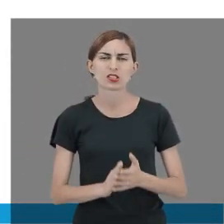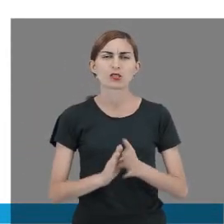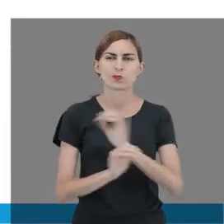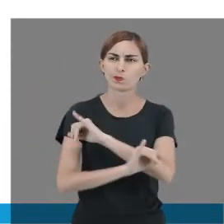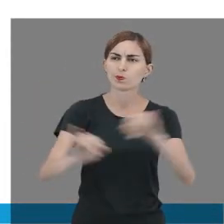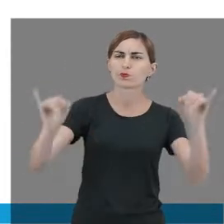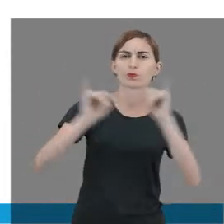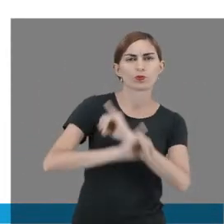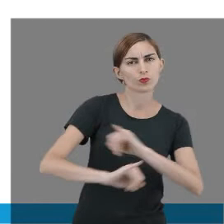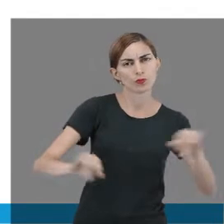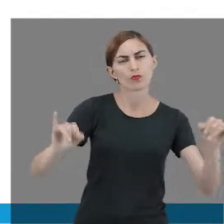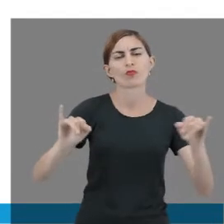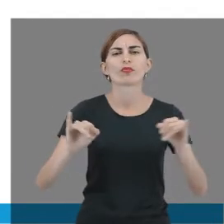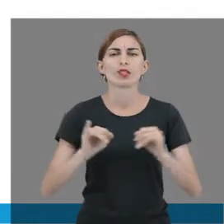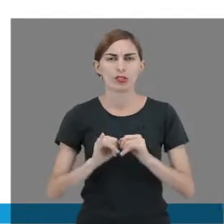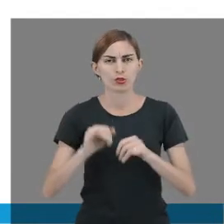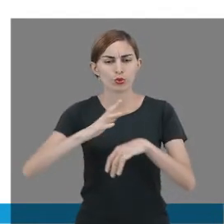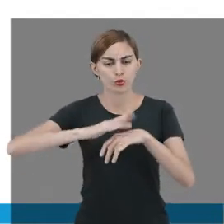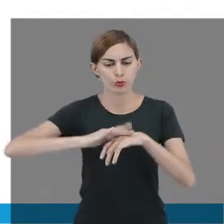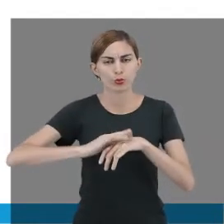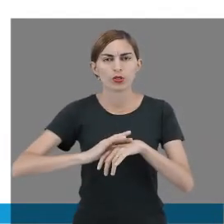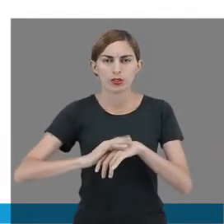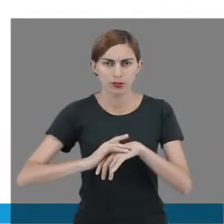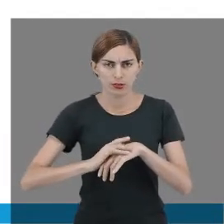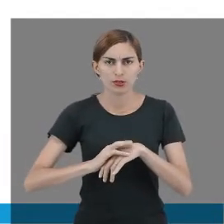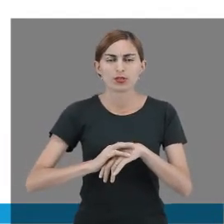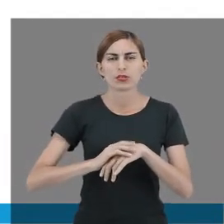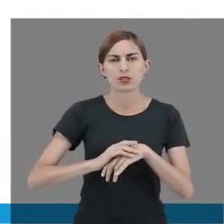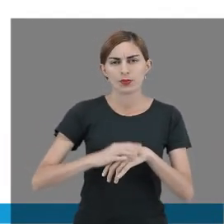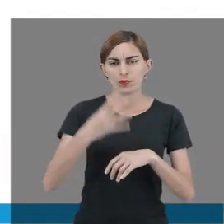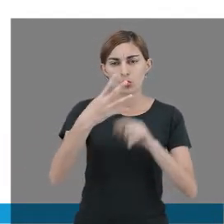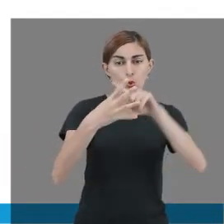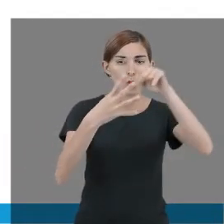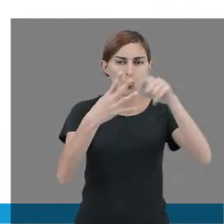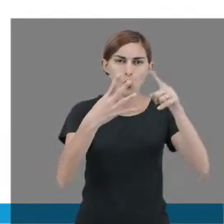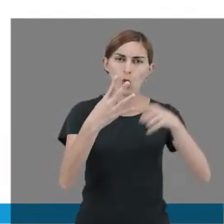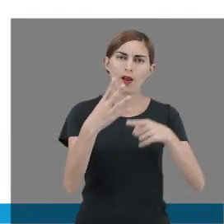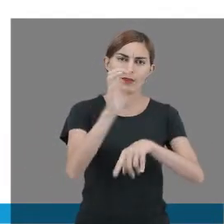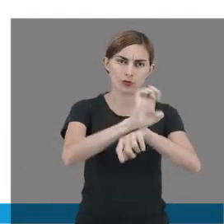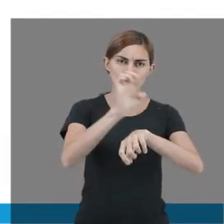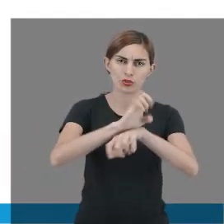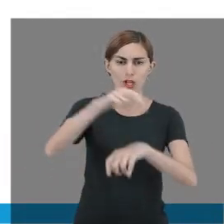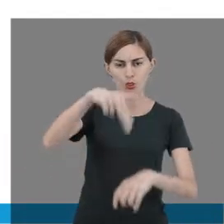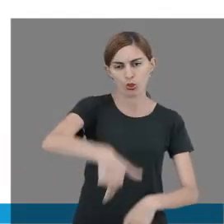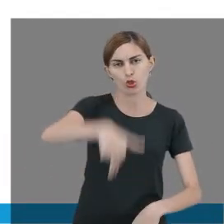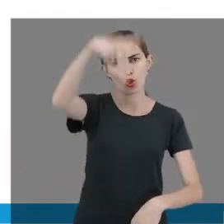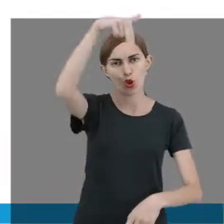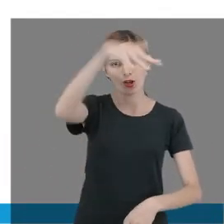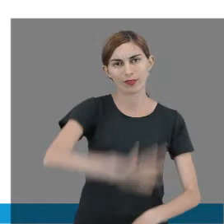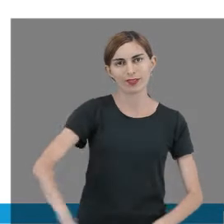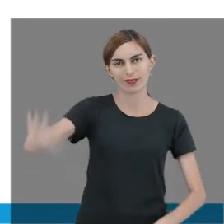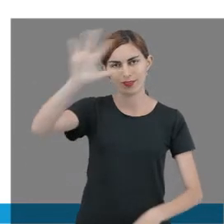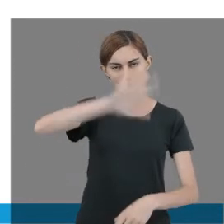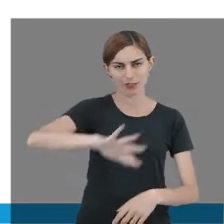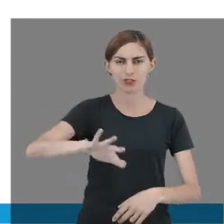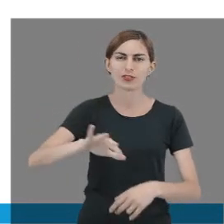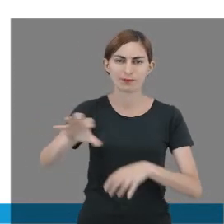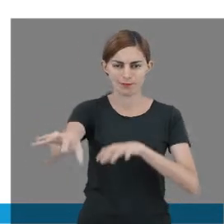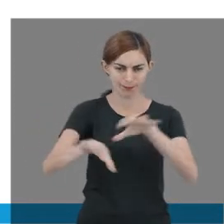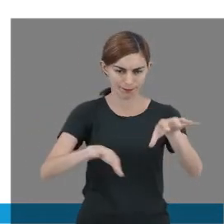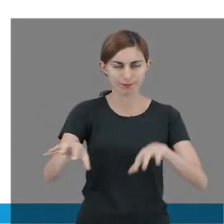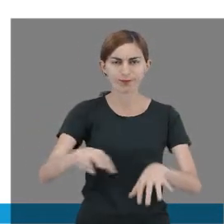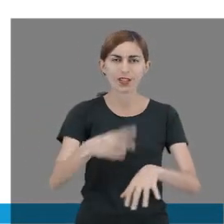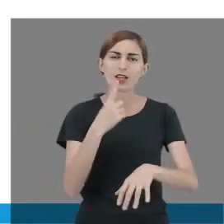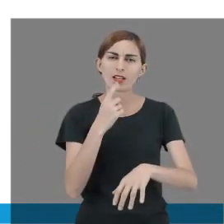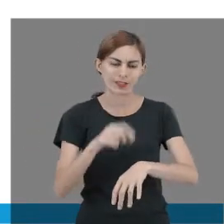detalhes sobre os relatos de uma doença em 4 estados do Nordeste, caracterizada por exatamente aquelas erupções cutâneas, que são as